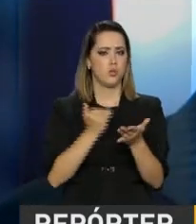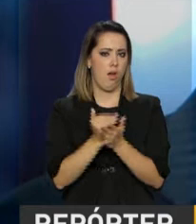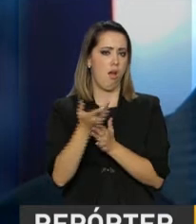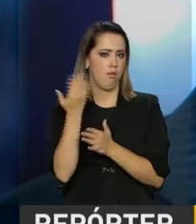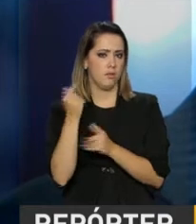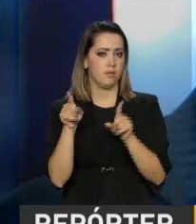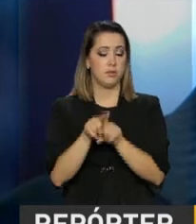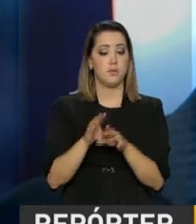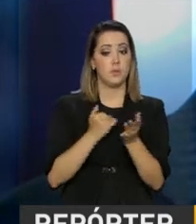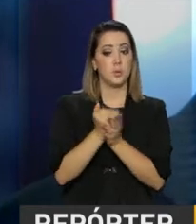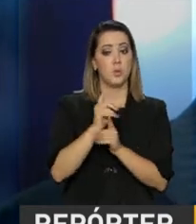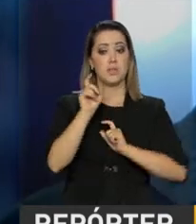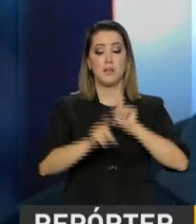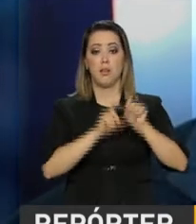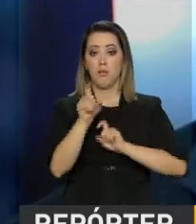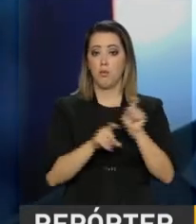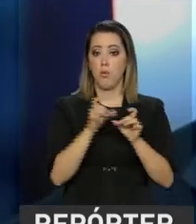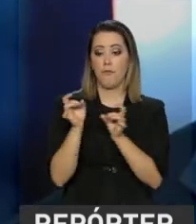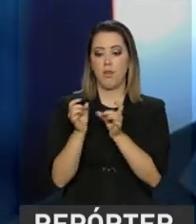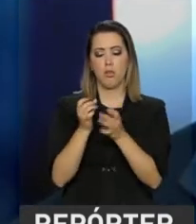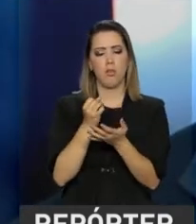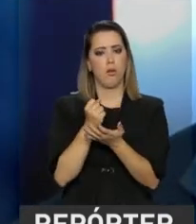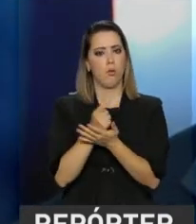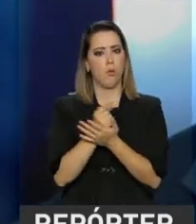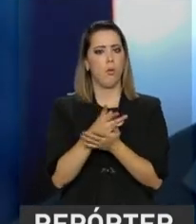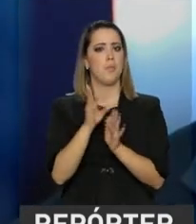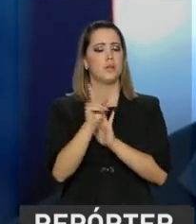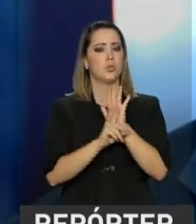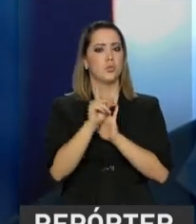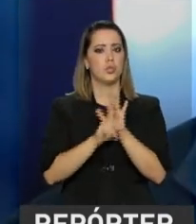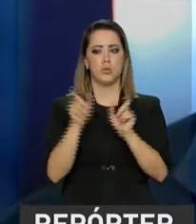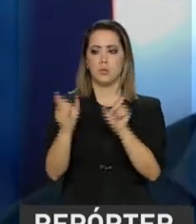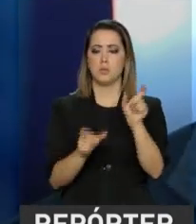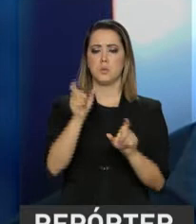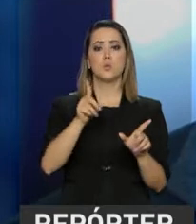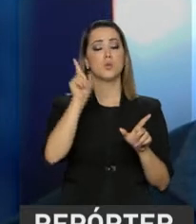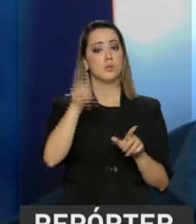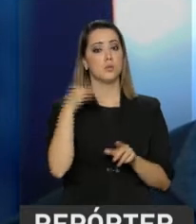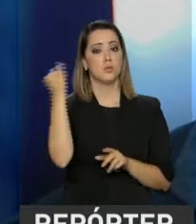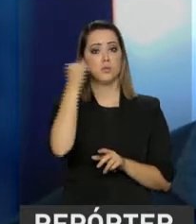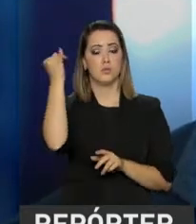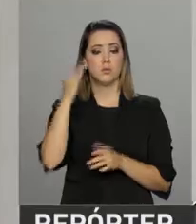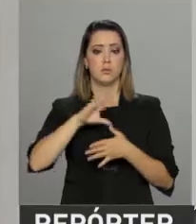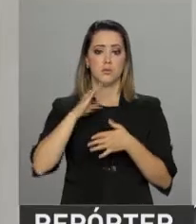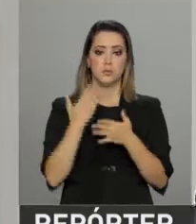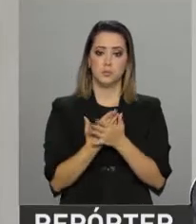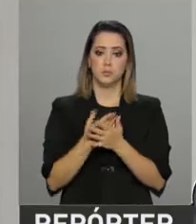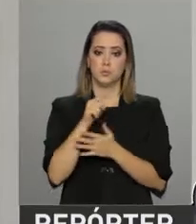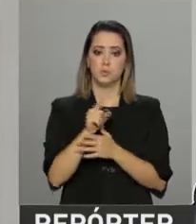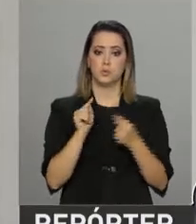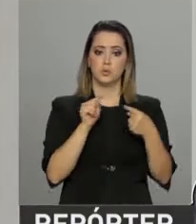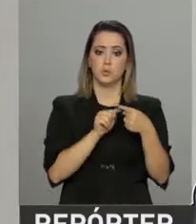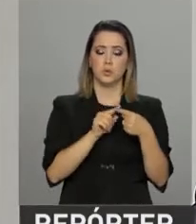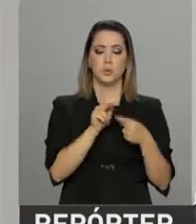comércio eletrônico e direitos do consumidor que são áreas importantes para consolidar o mercosul o foco da